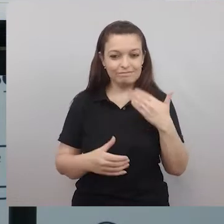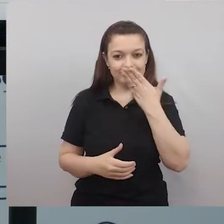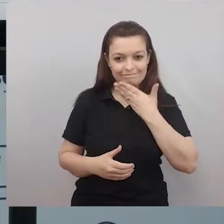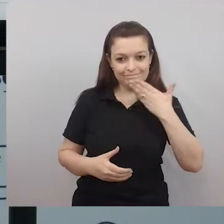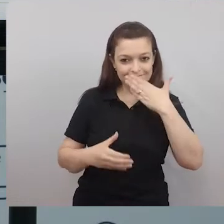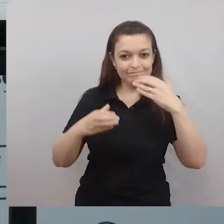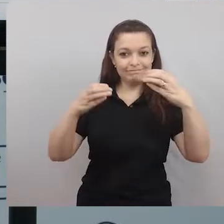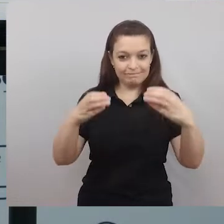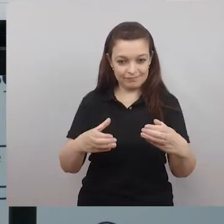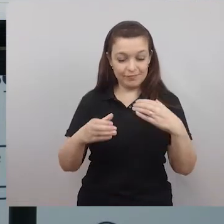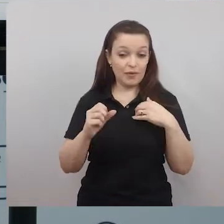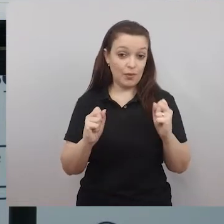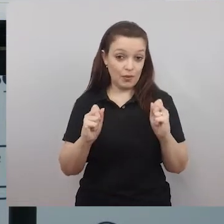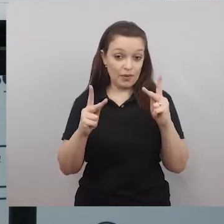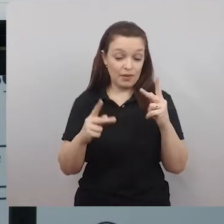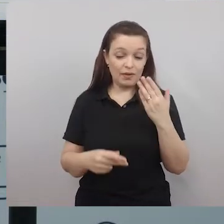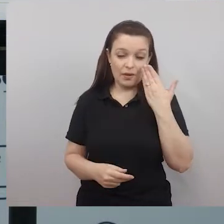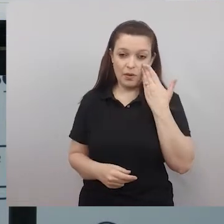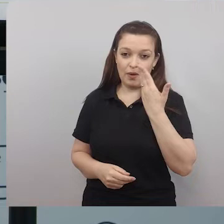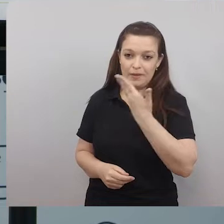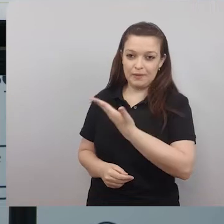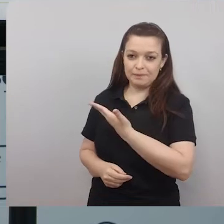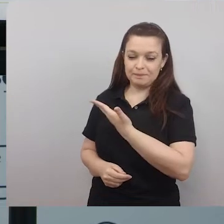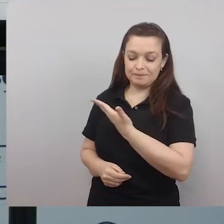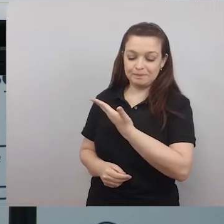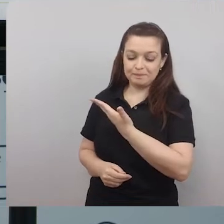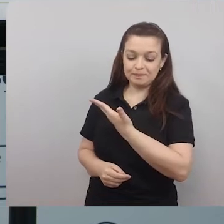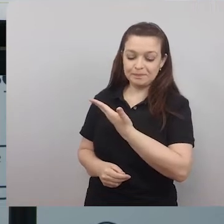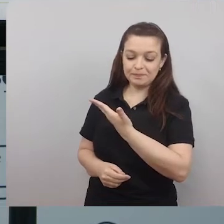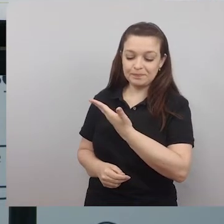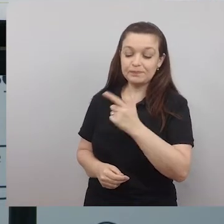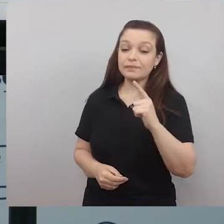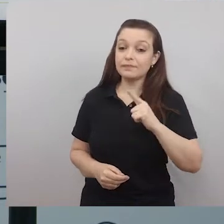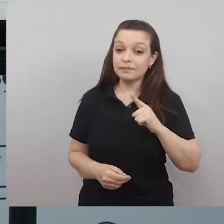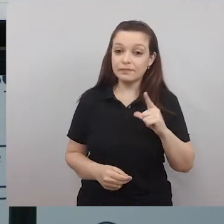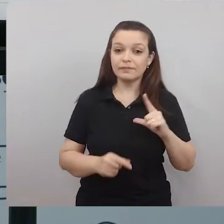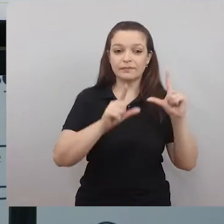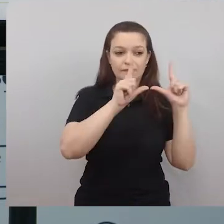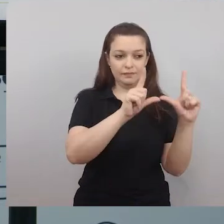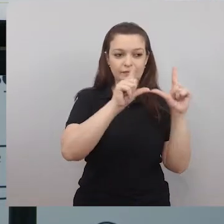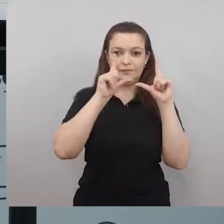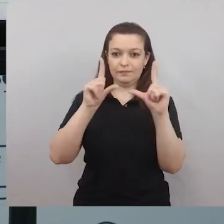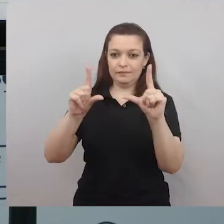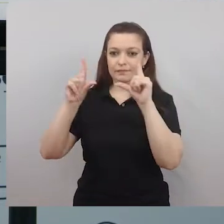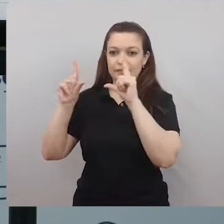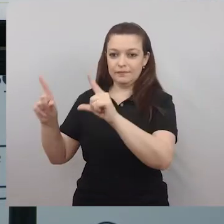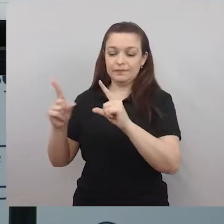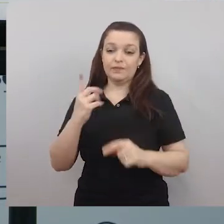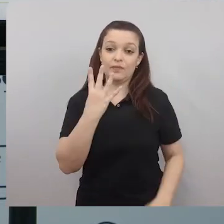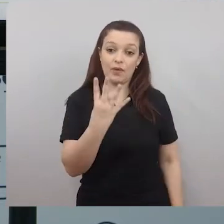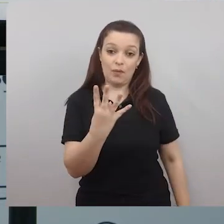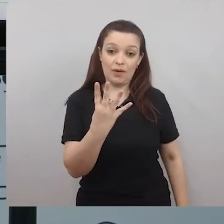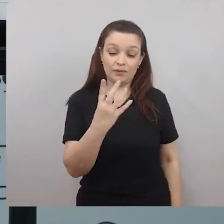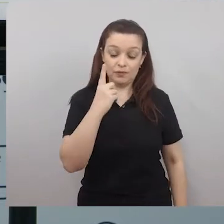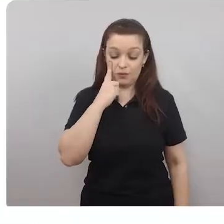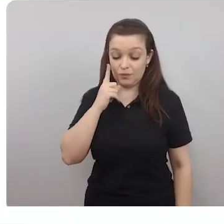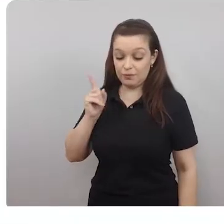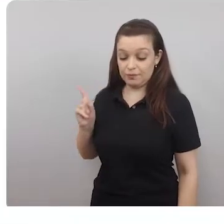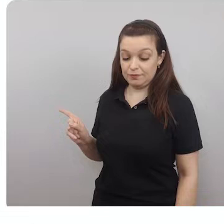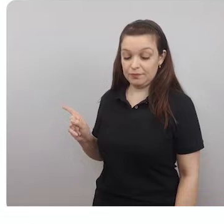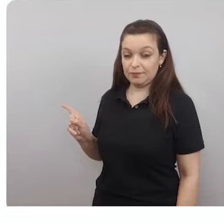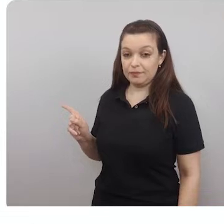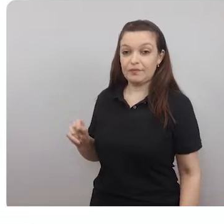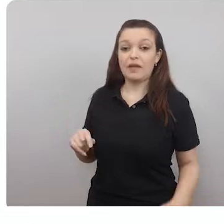do preparo de um bolo. Acompanhem lá. Temos aqui quatro imagens.